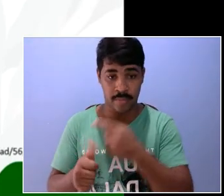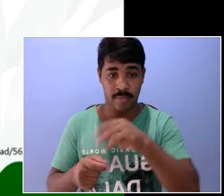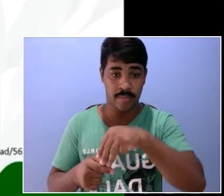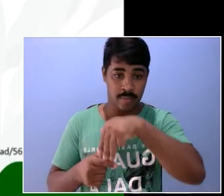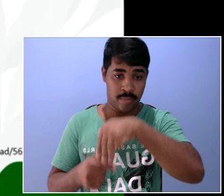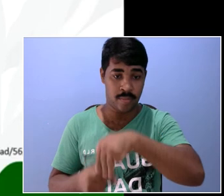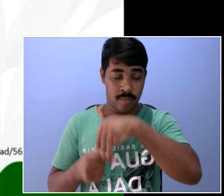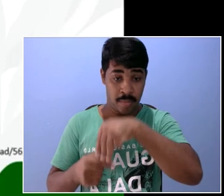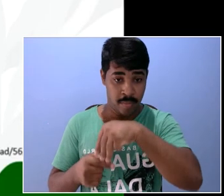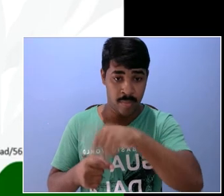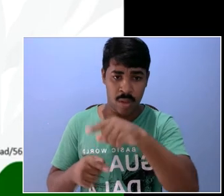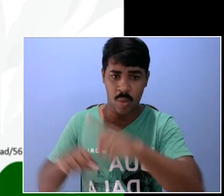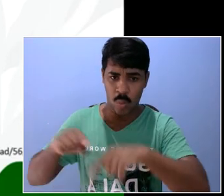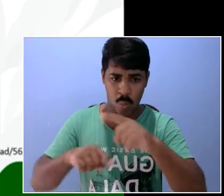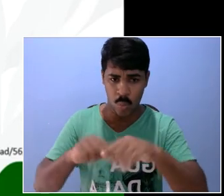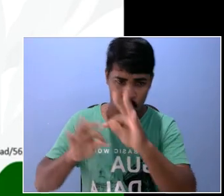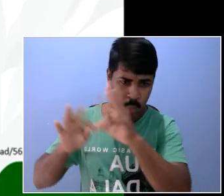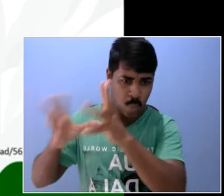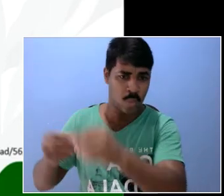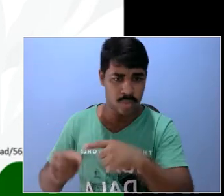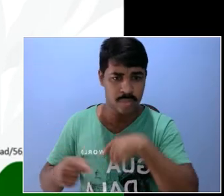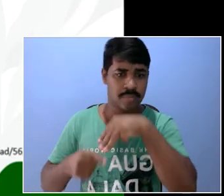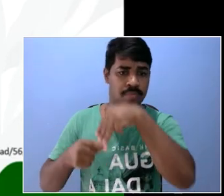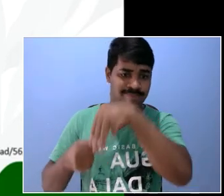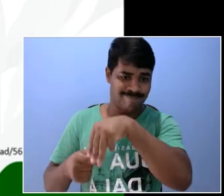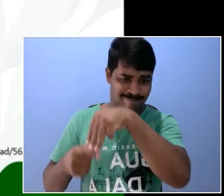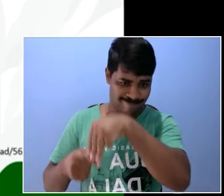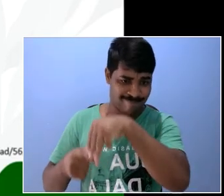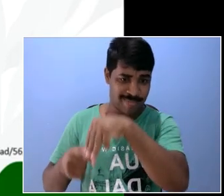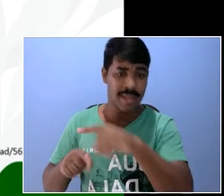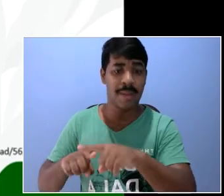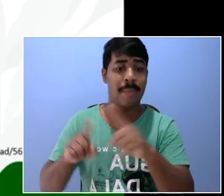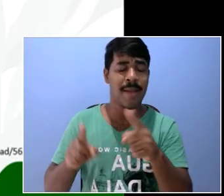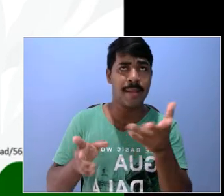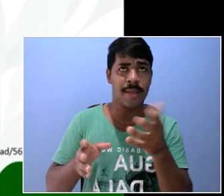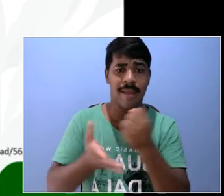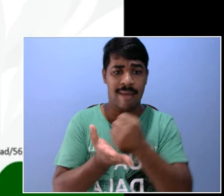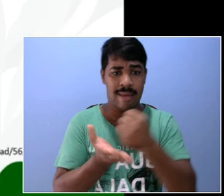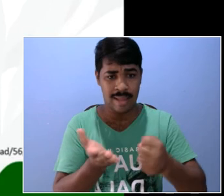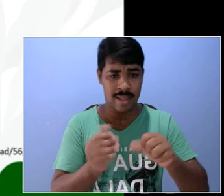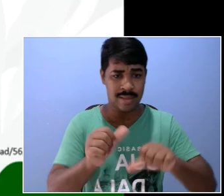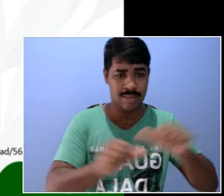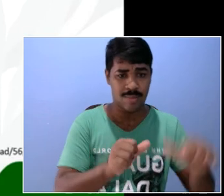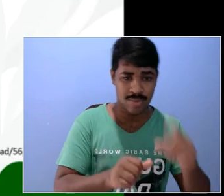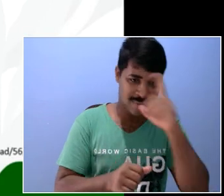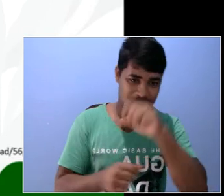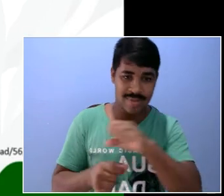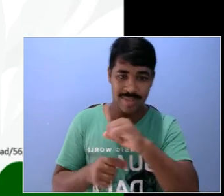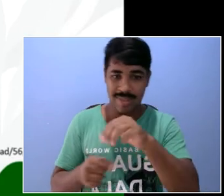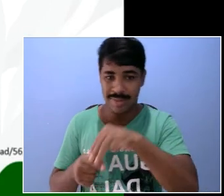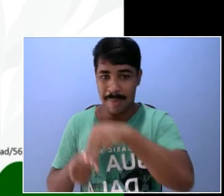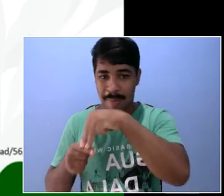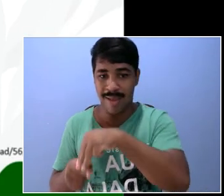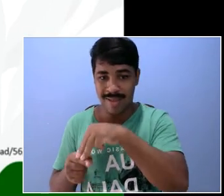do corpo, né, intrínseca. Agora, ela dificulta a mudança da inércia, né? Por isso que quanto maior a massa, maior a tendência